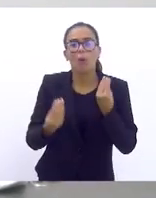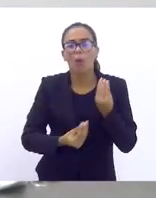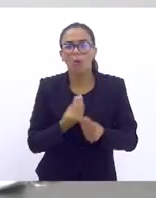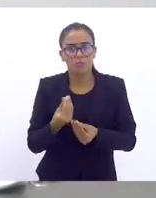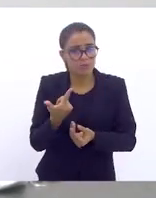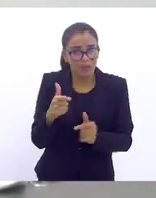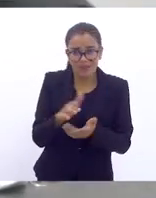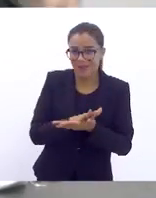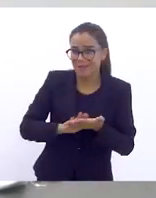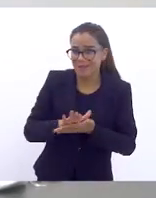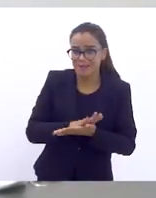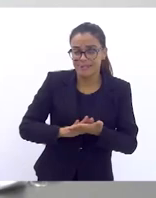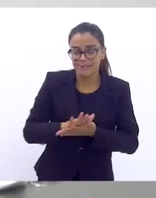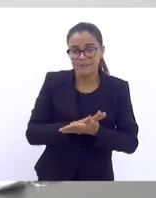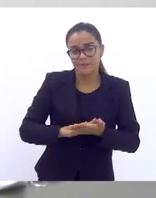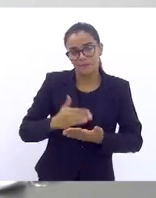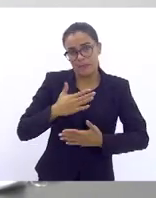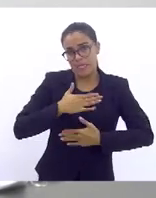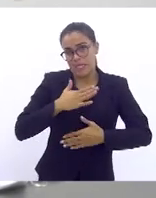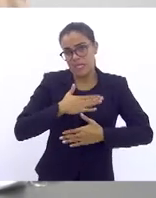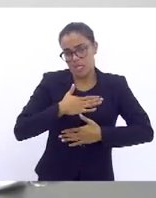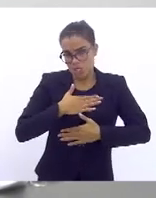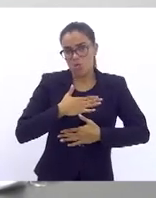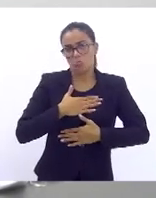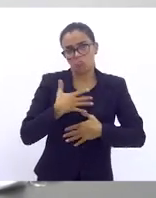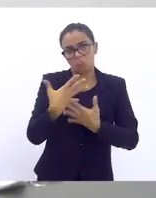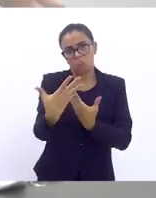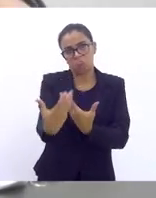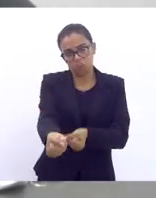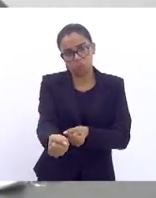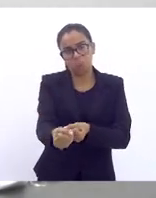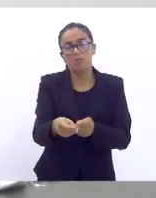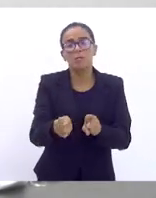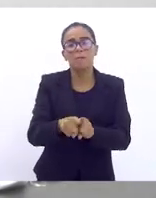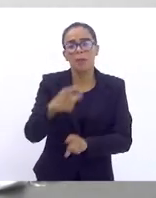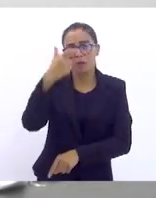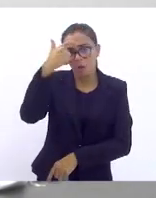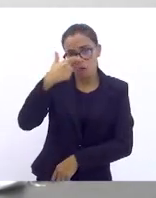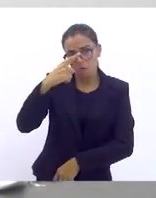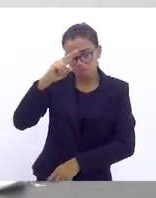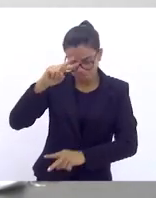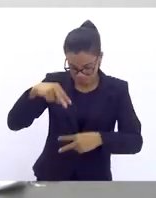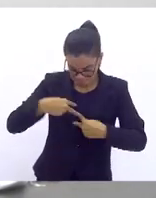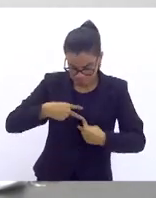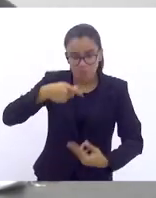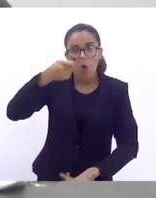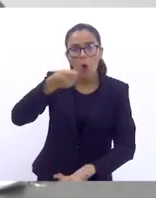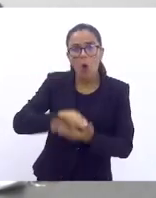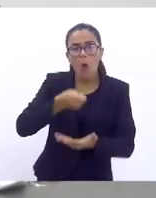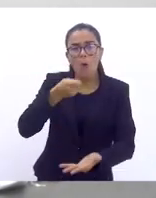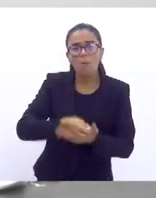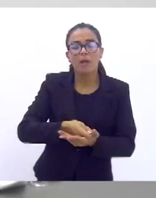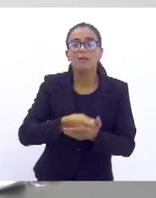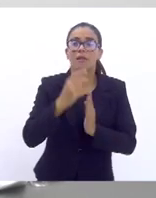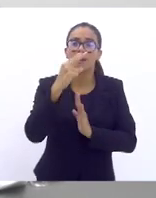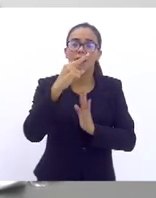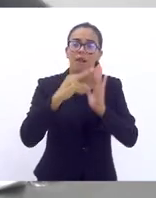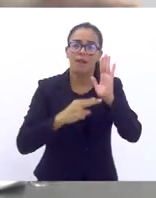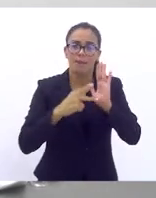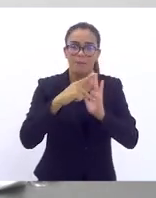Eu me dou o trabalho e a obrigação de ler os ppas